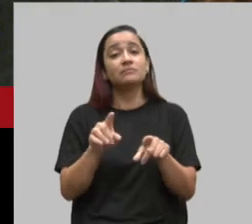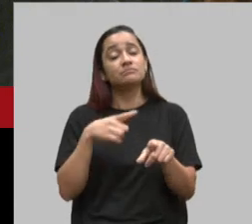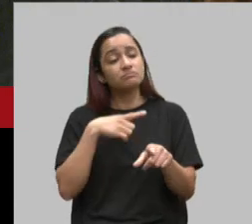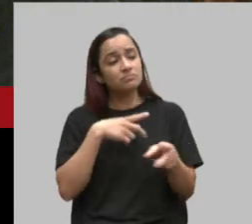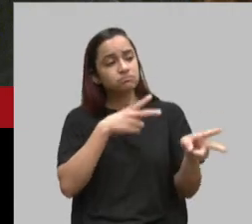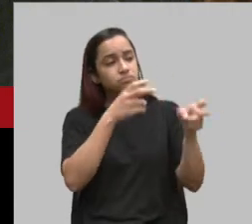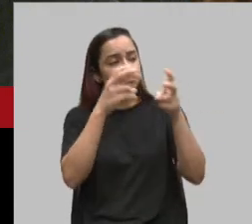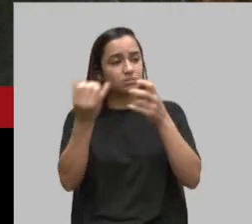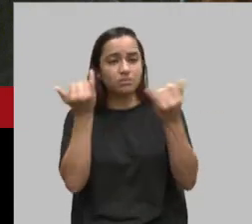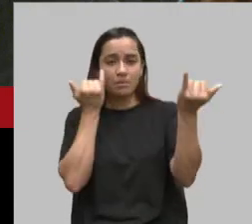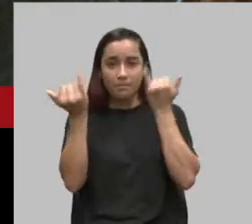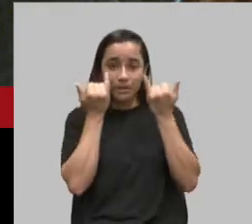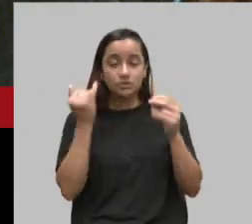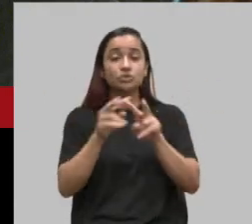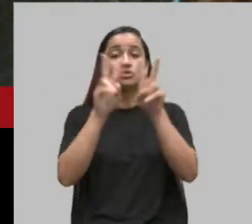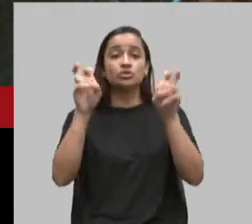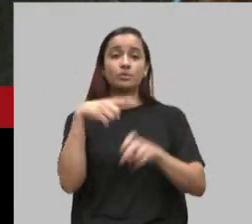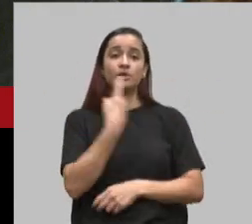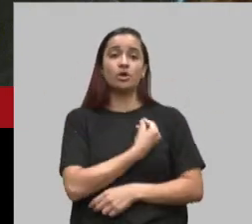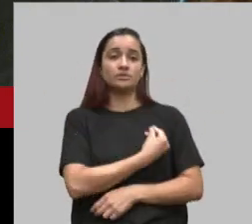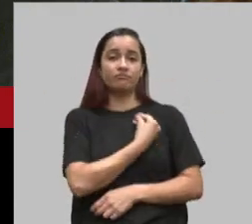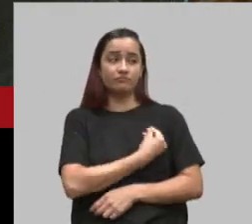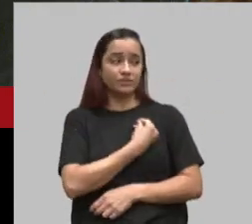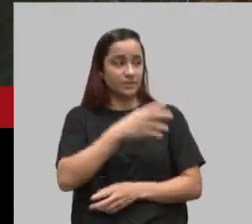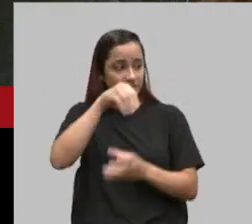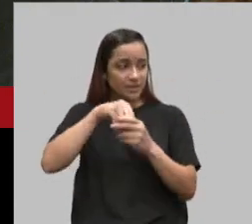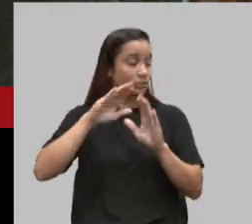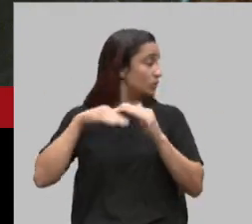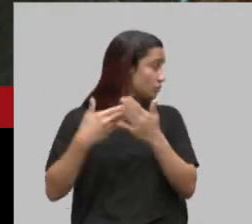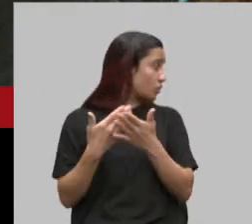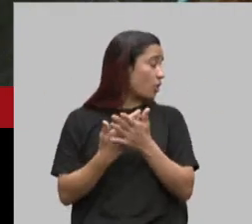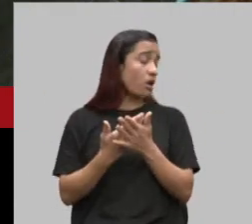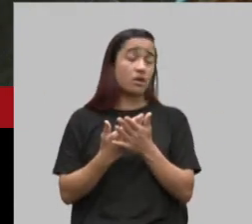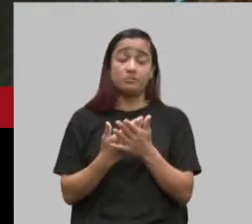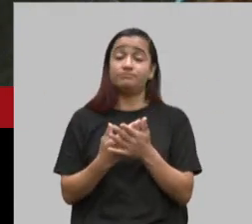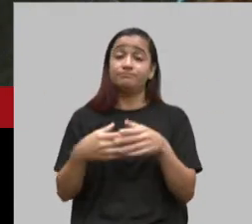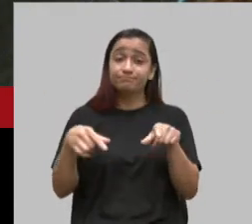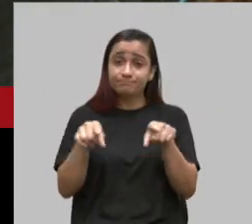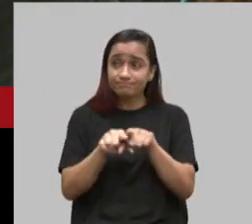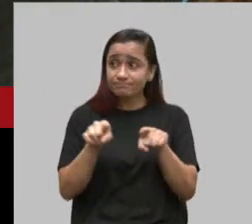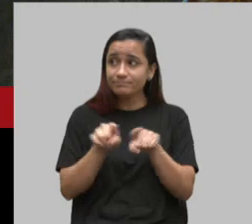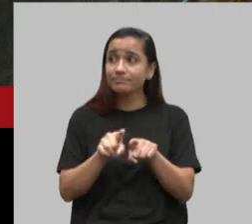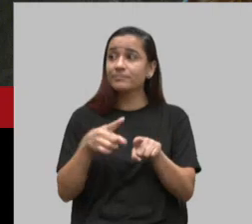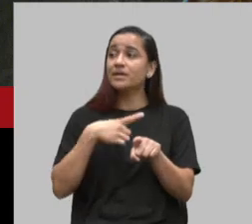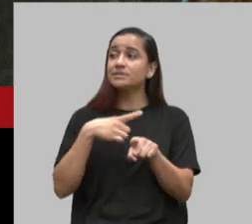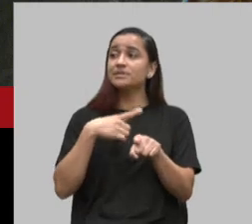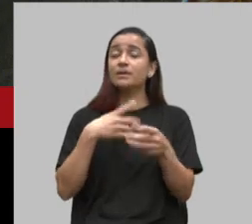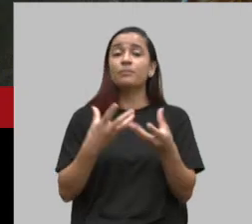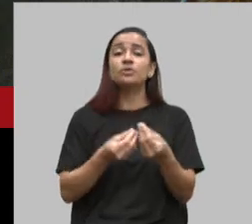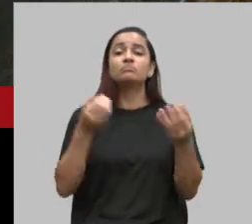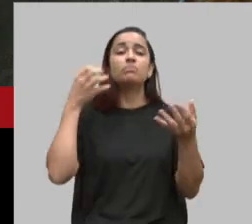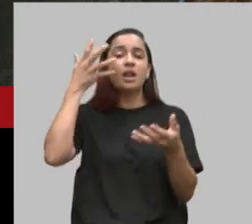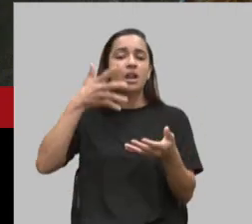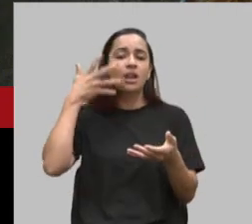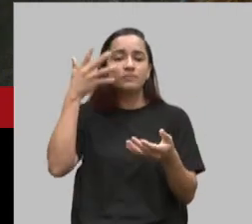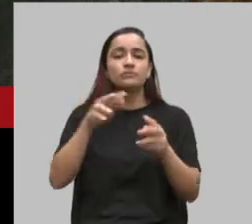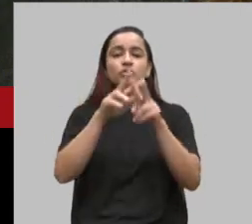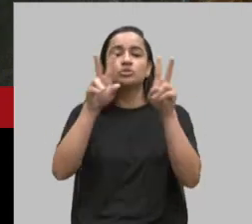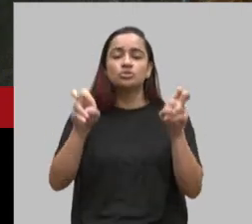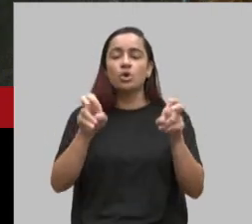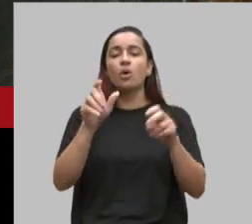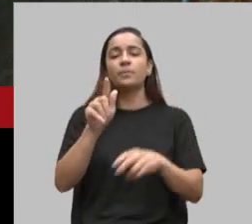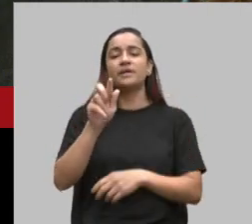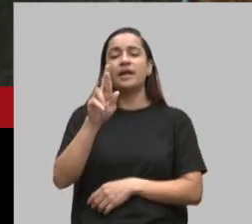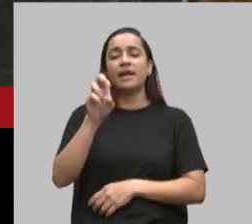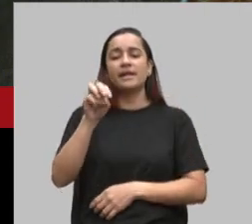sobre a a nossa vida cotidiana nas escolas e também eh houve também muito muita fala sobre gemo estudantil mas de forma que a